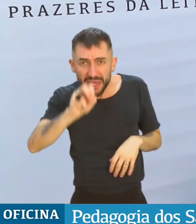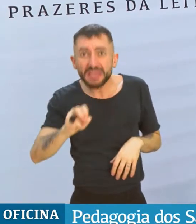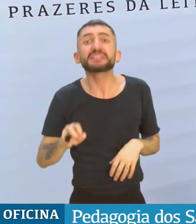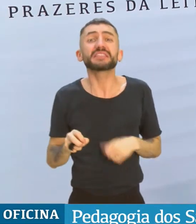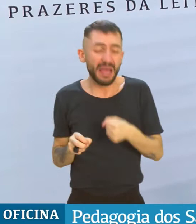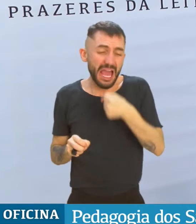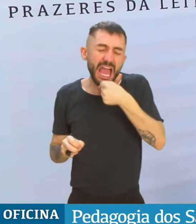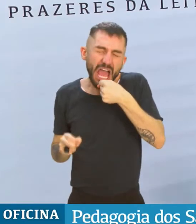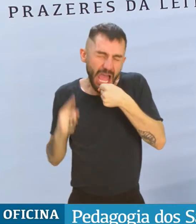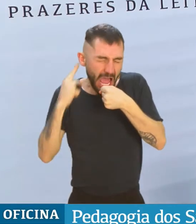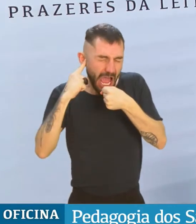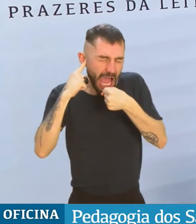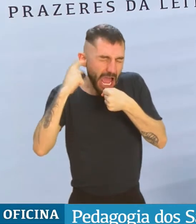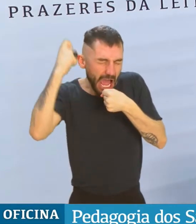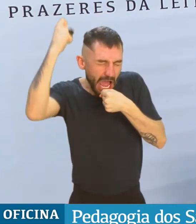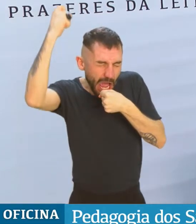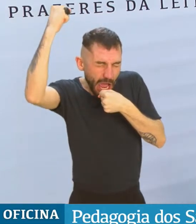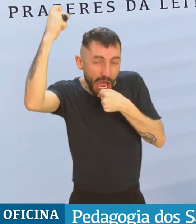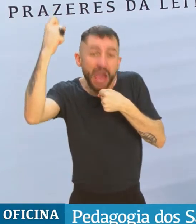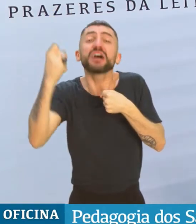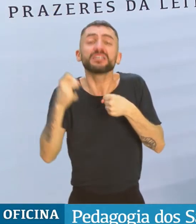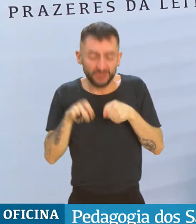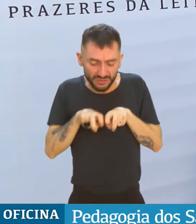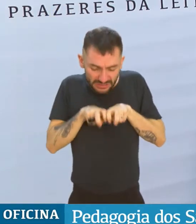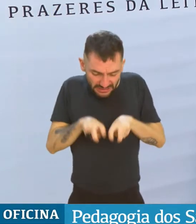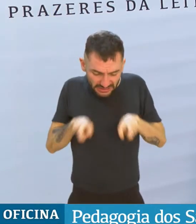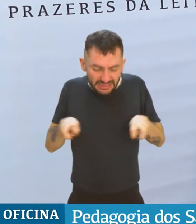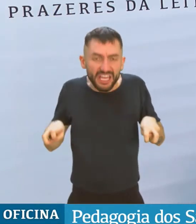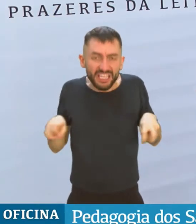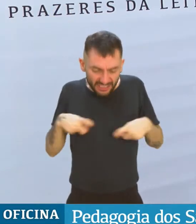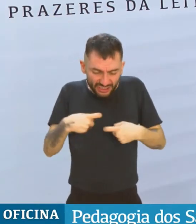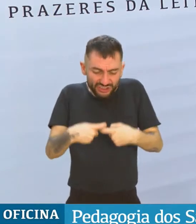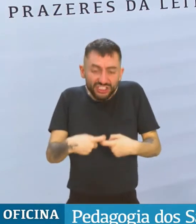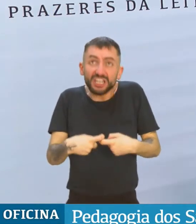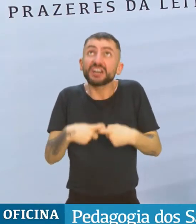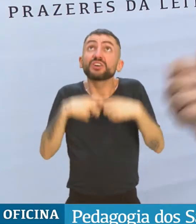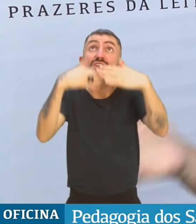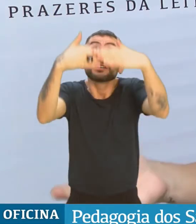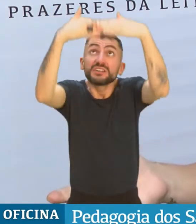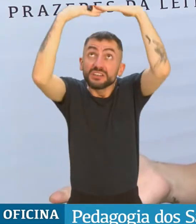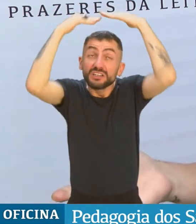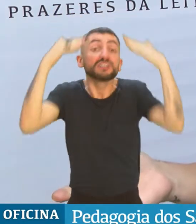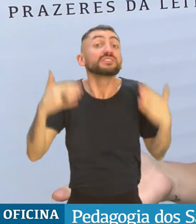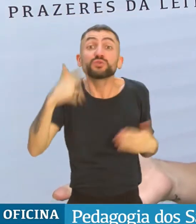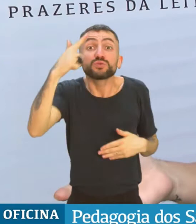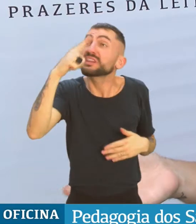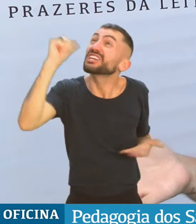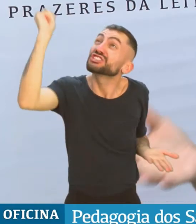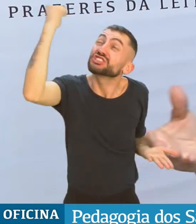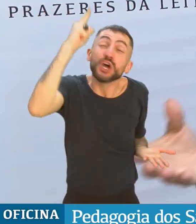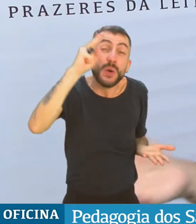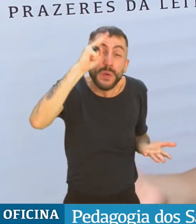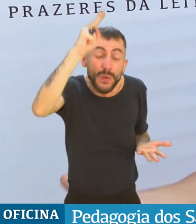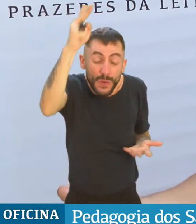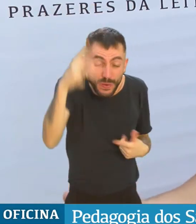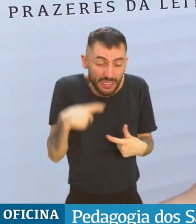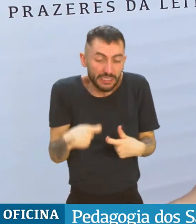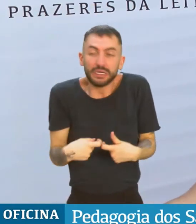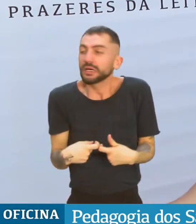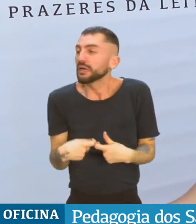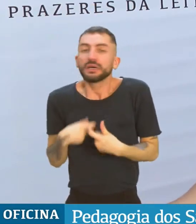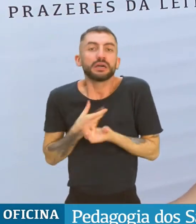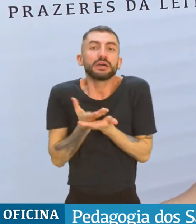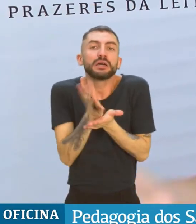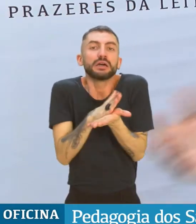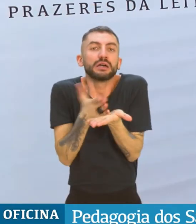microfone estourado, os alunos sentados no chão, uma quadra descoberta num dia de sol. Não tem como a atividade